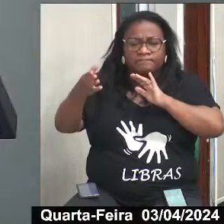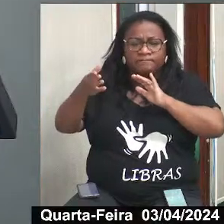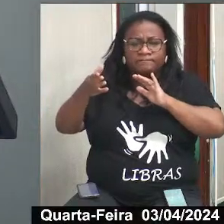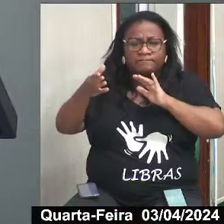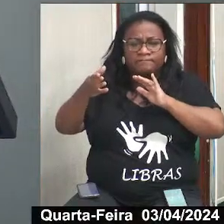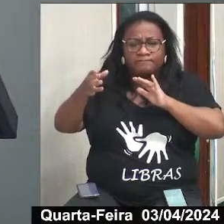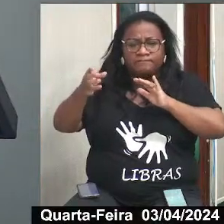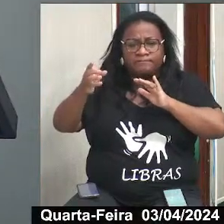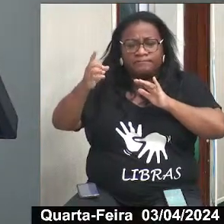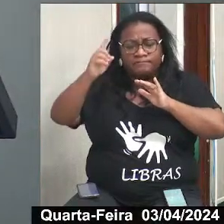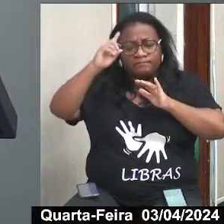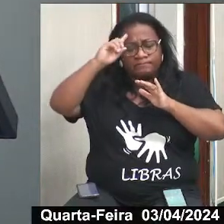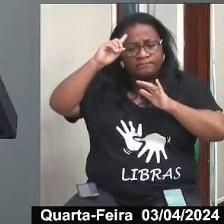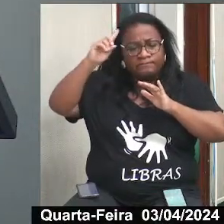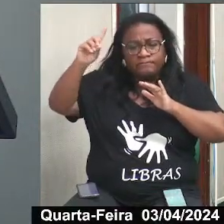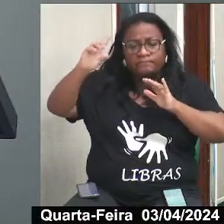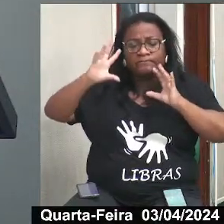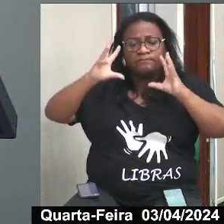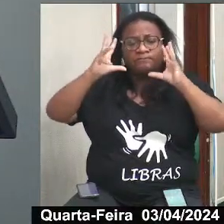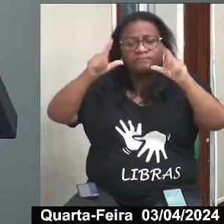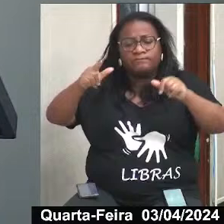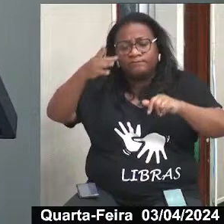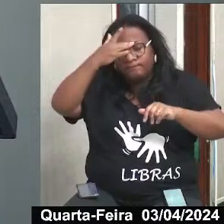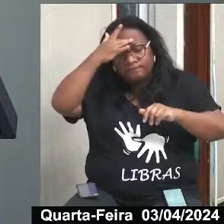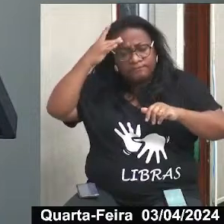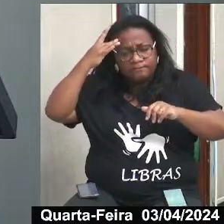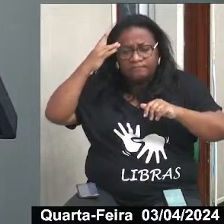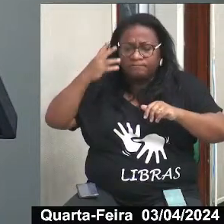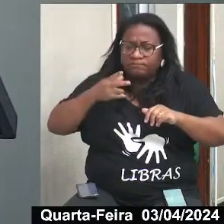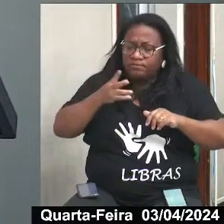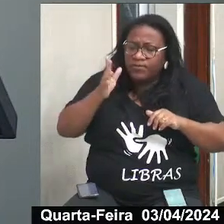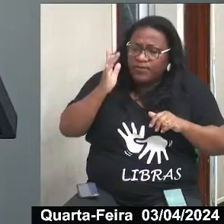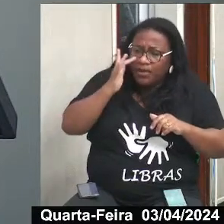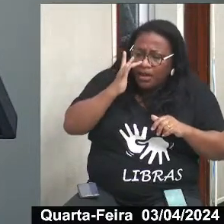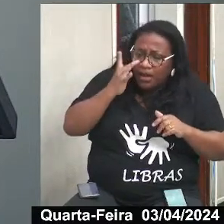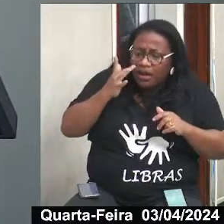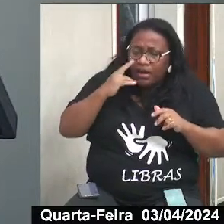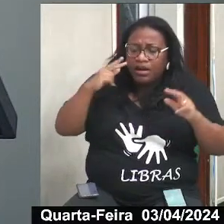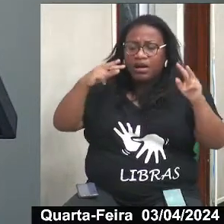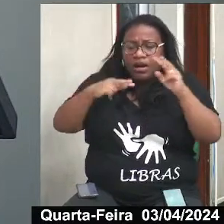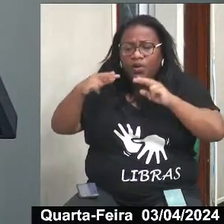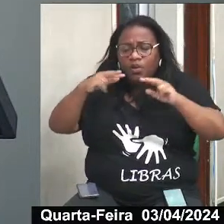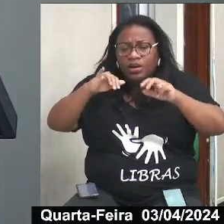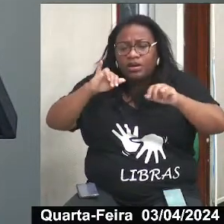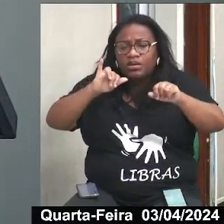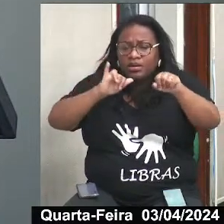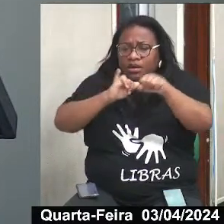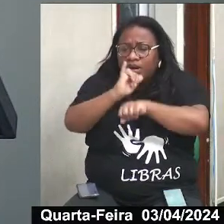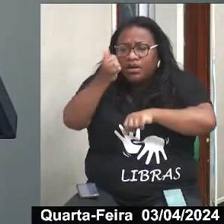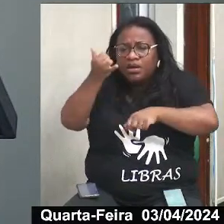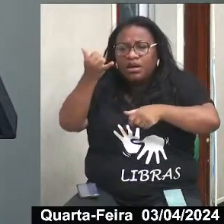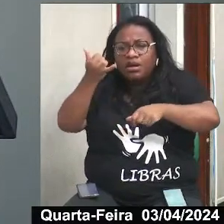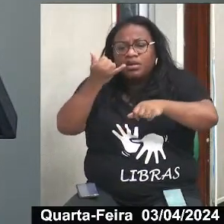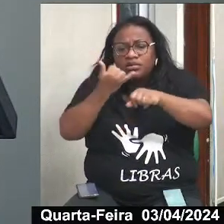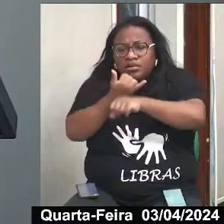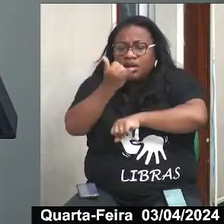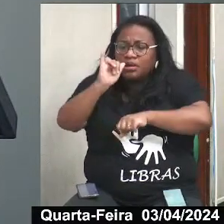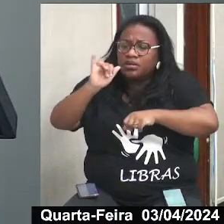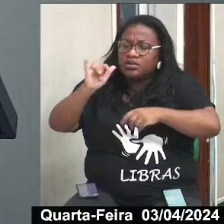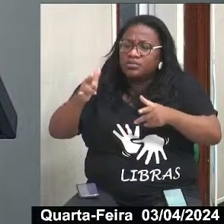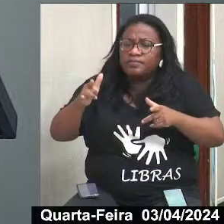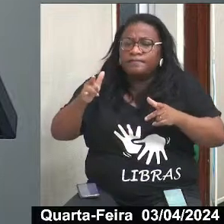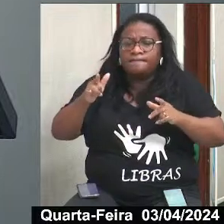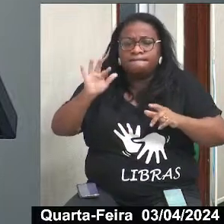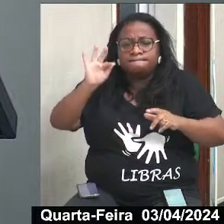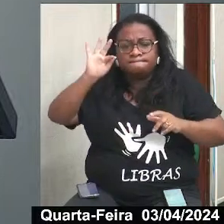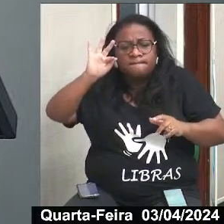muitos ficarão escandalizados, trairão e odiarão uns aos outros, e numerosos